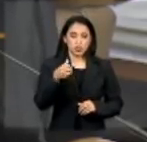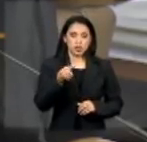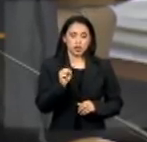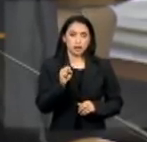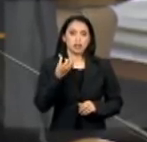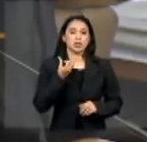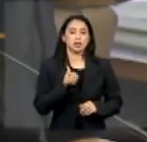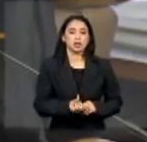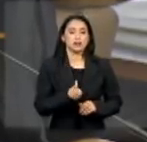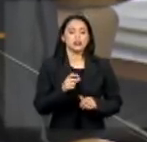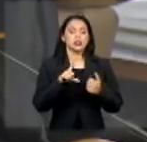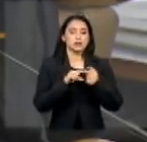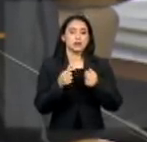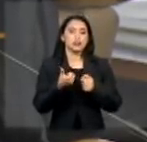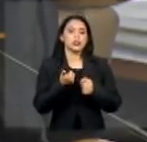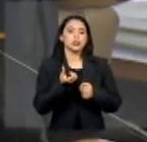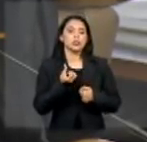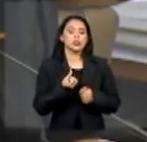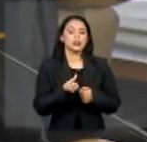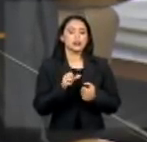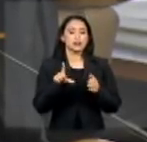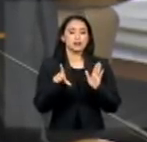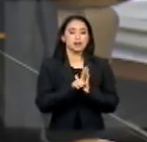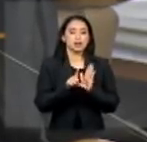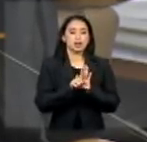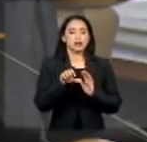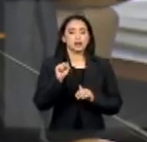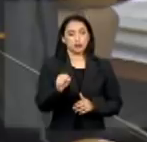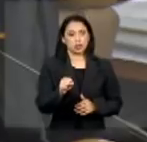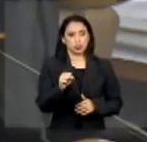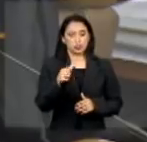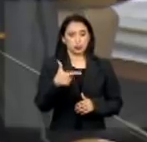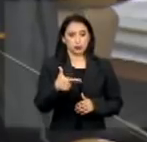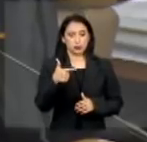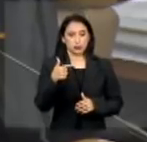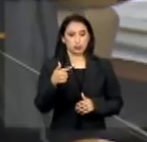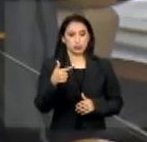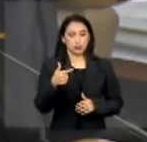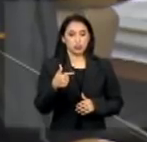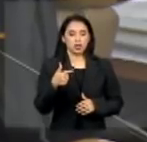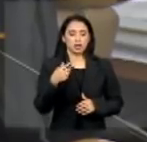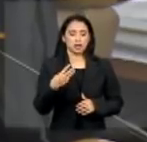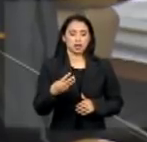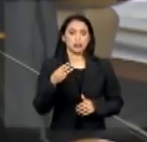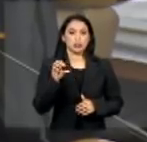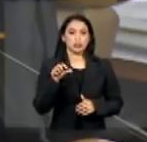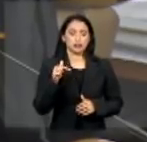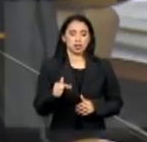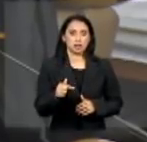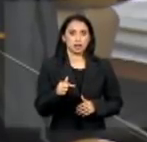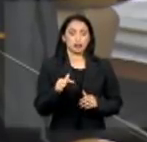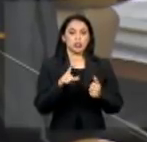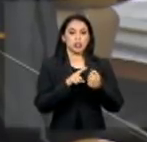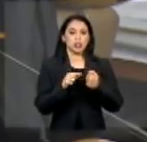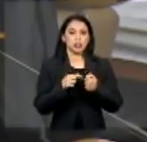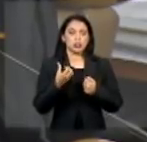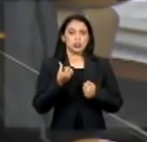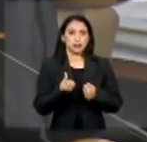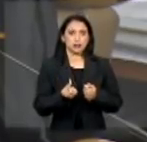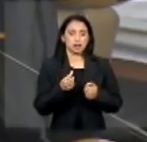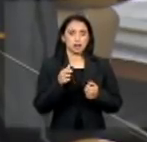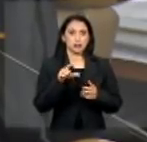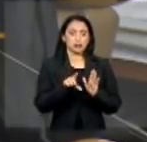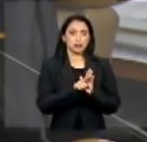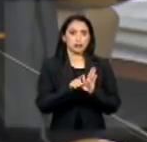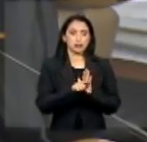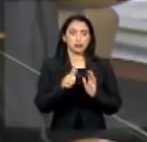o artigo 16 da lei 8.137 90 o artigo 6º da lei 9.034 de